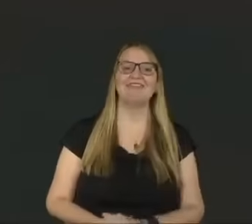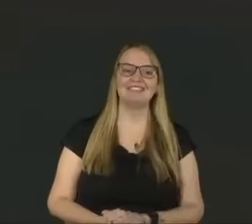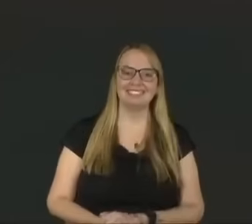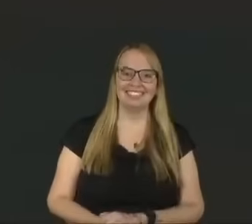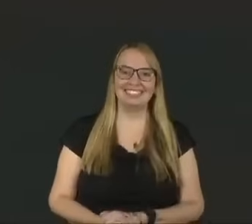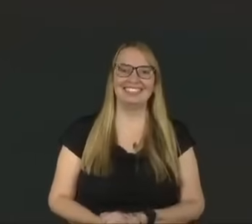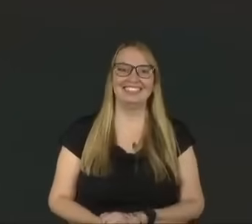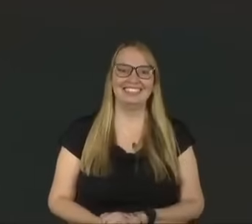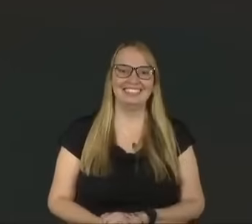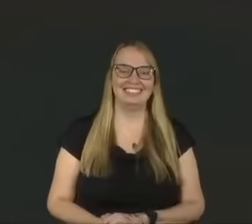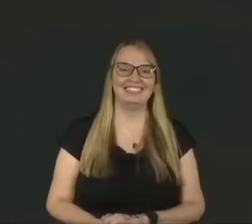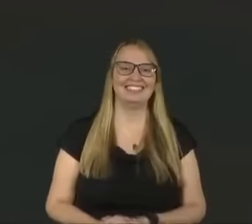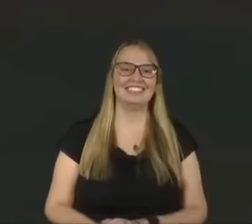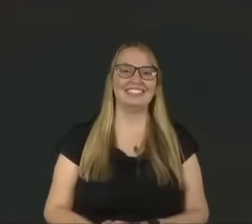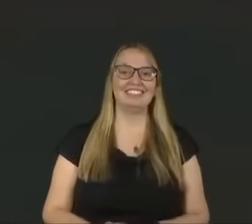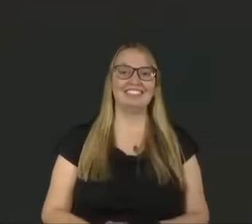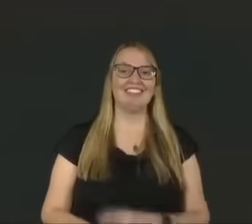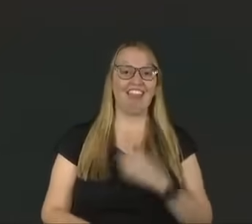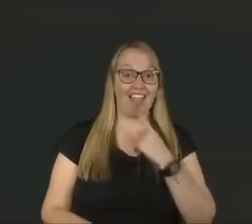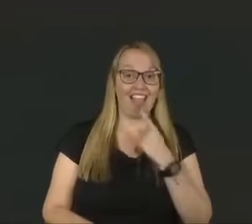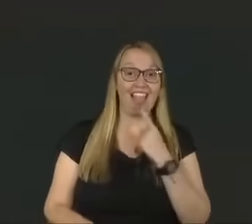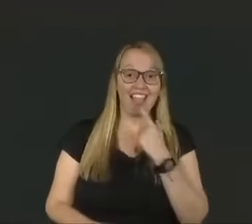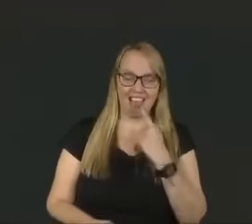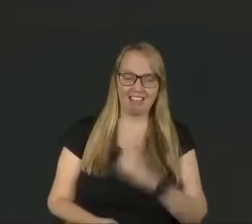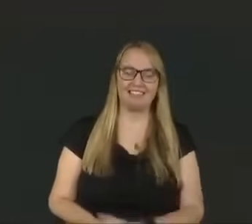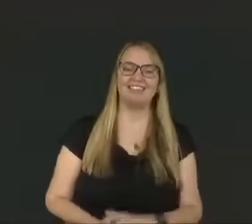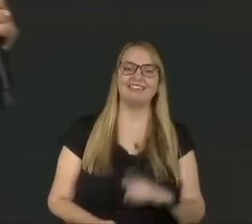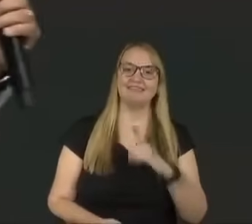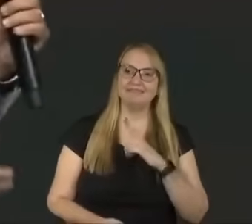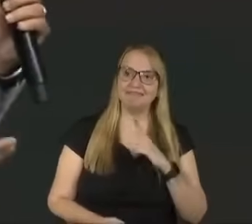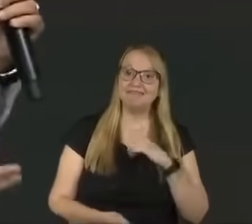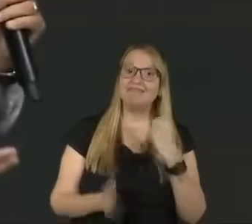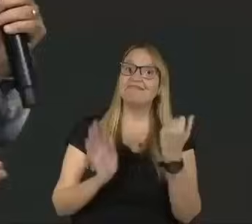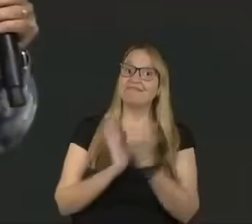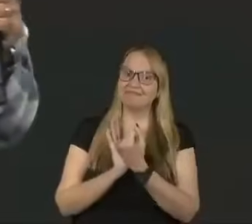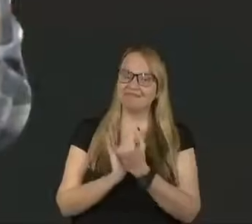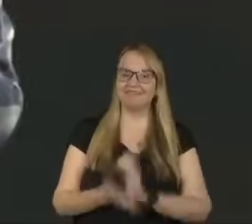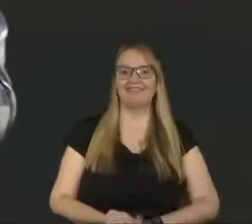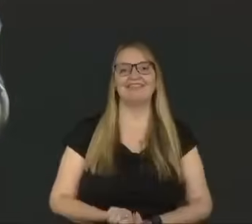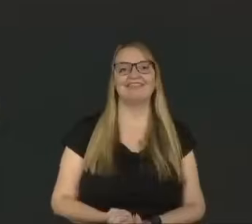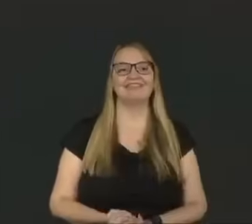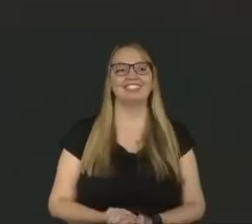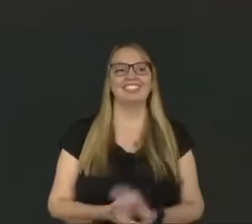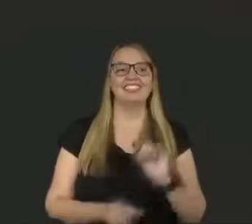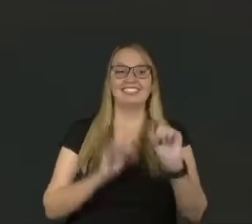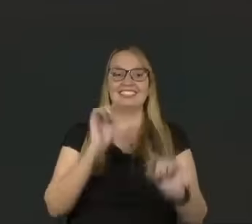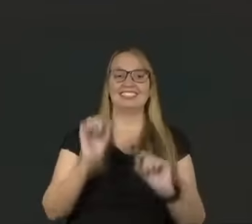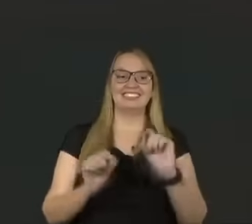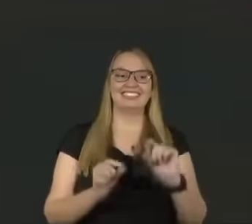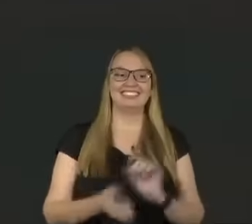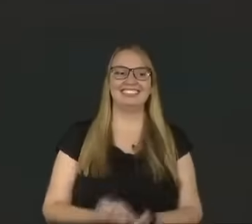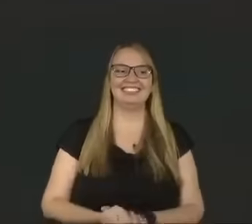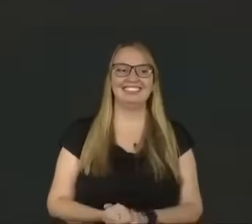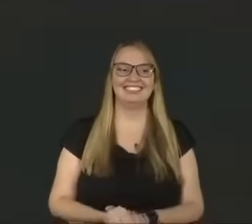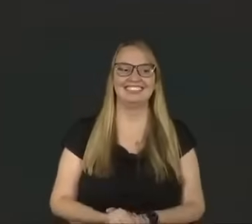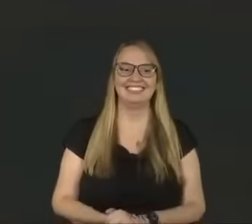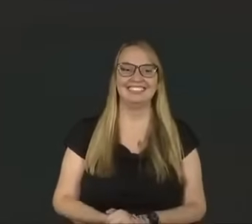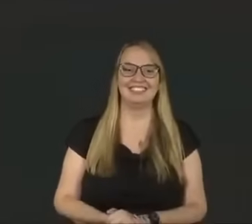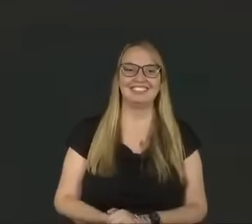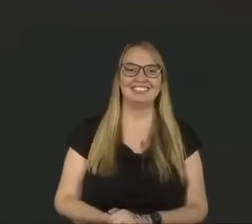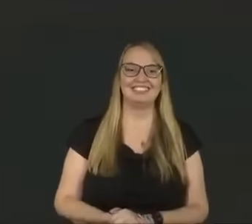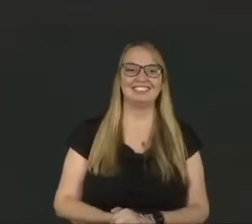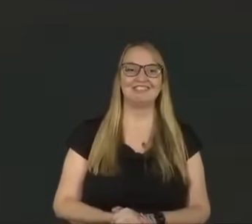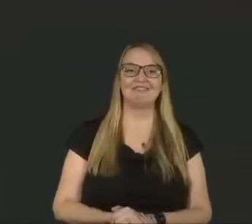irmão o linguarudo ele tem essas marcas aqui tá falam